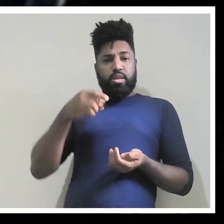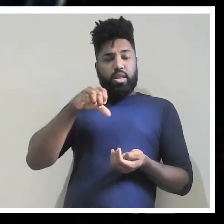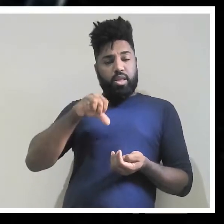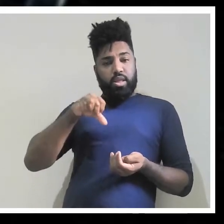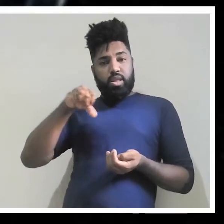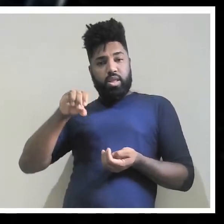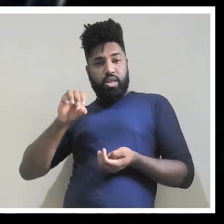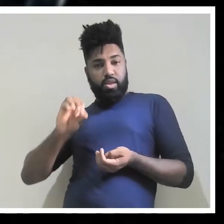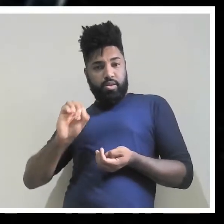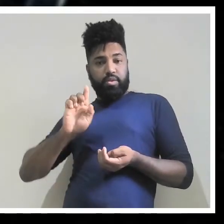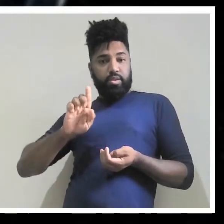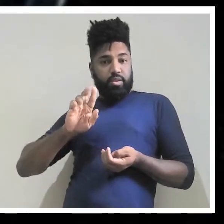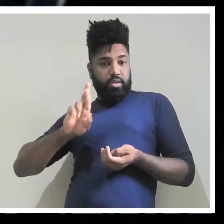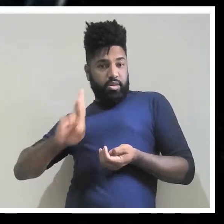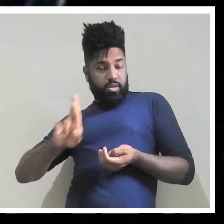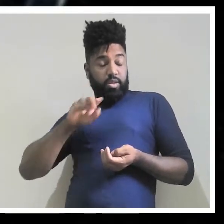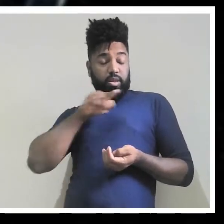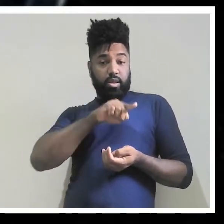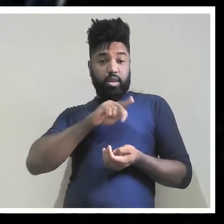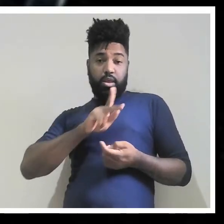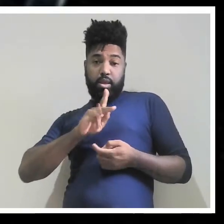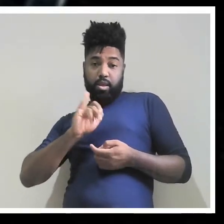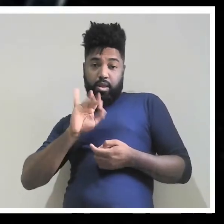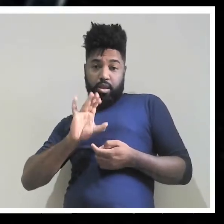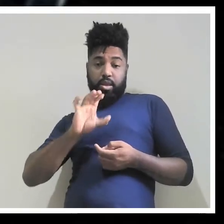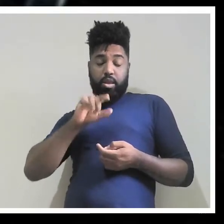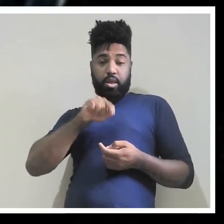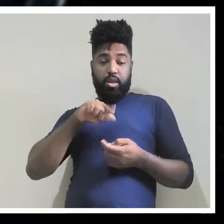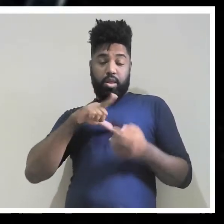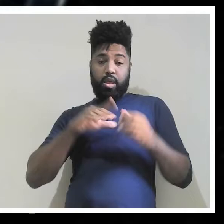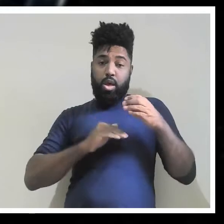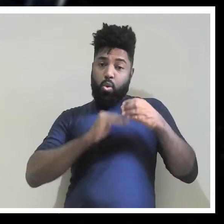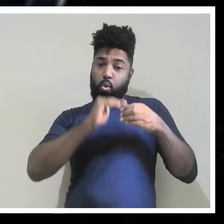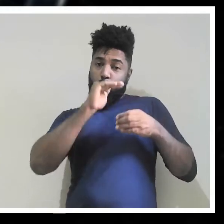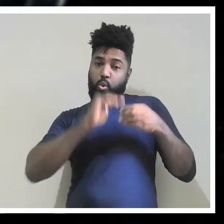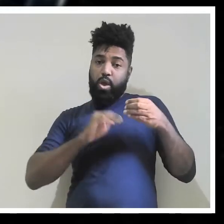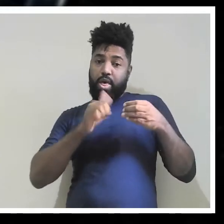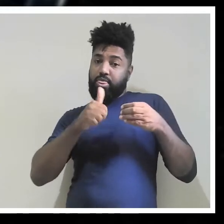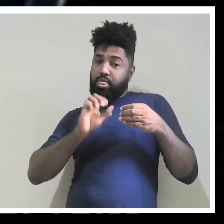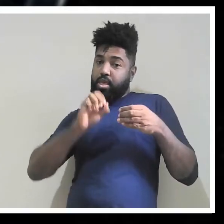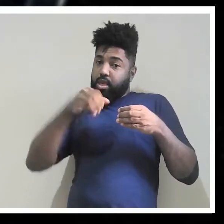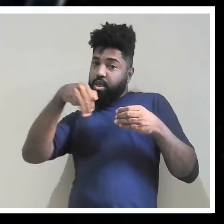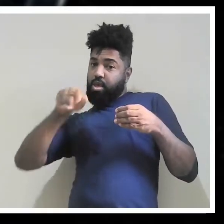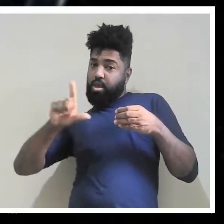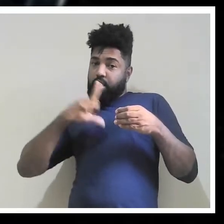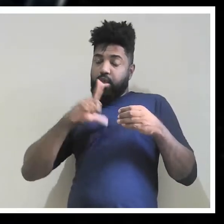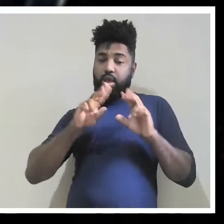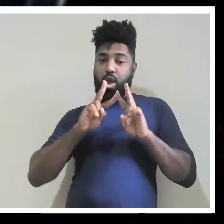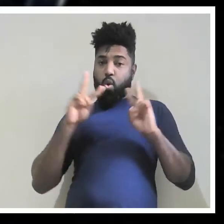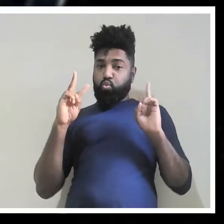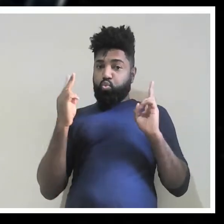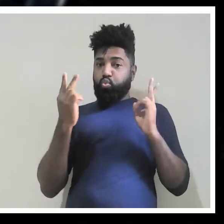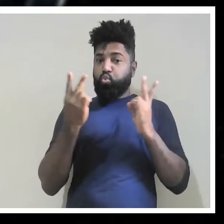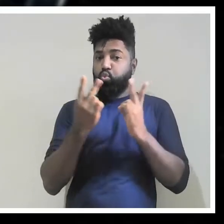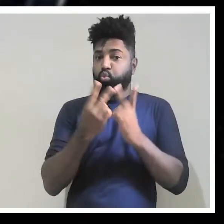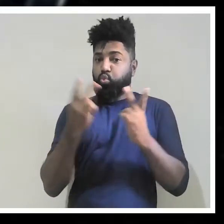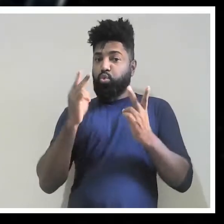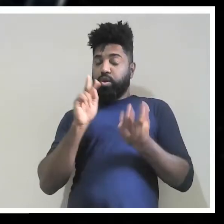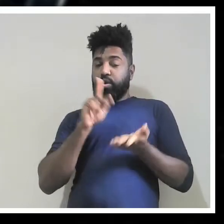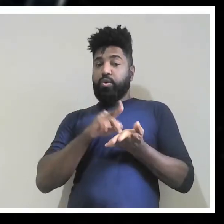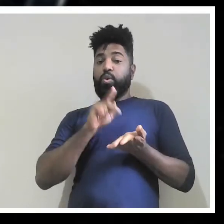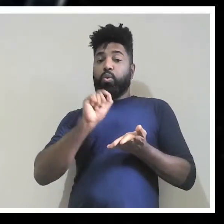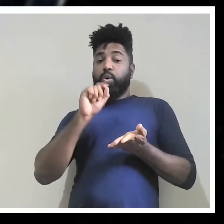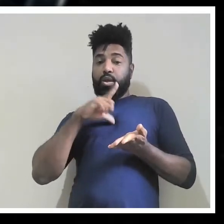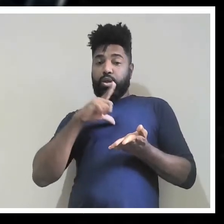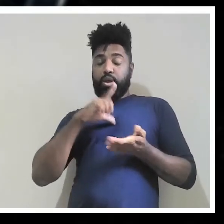10,999 gramas, e esse piquenômetro, embora ele seja de 10 ml, o volume real dele, determinado em uma calibração que nós fizemos, é de